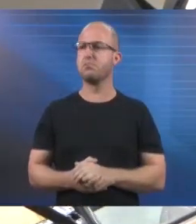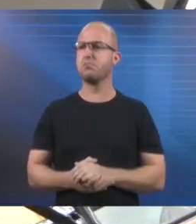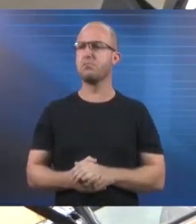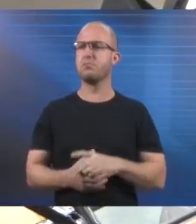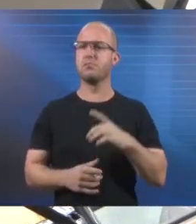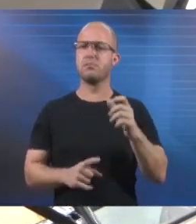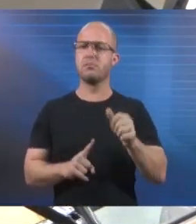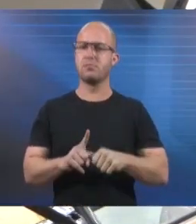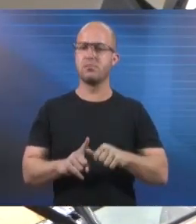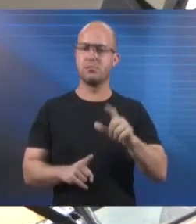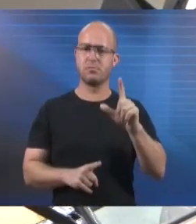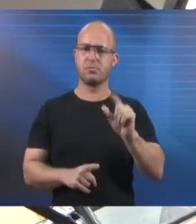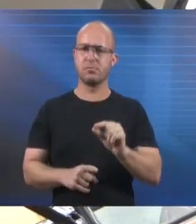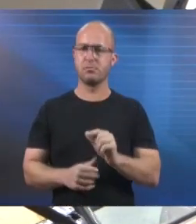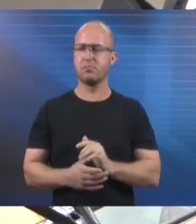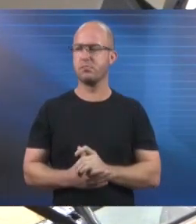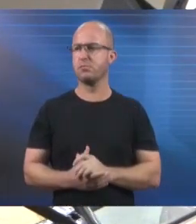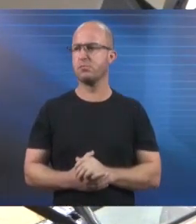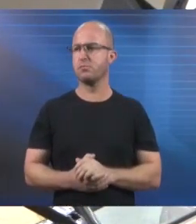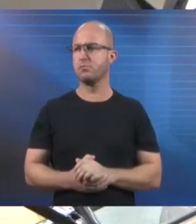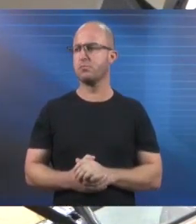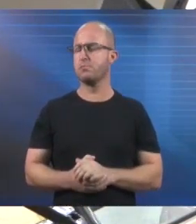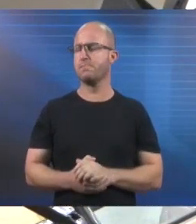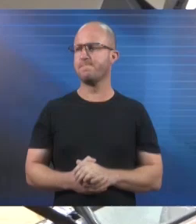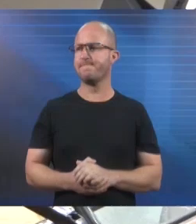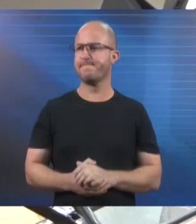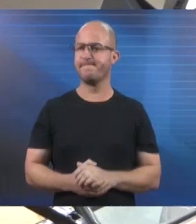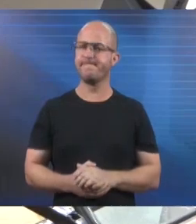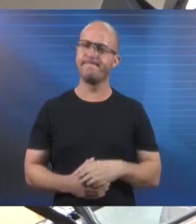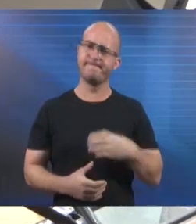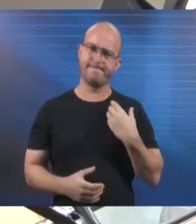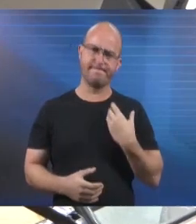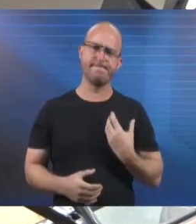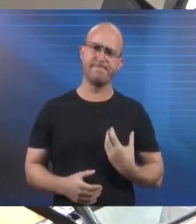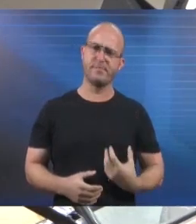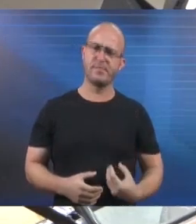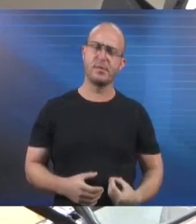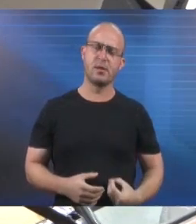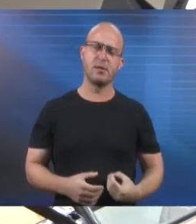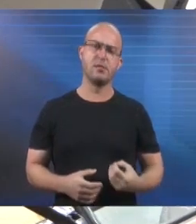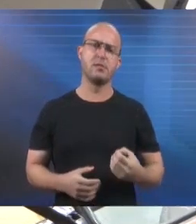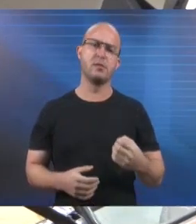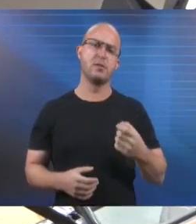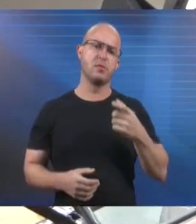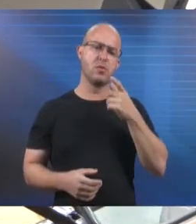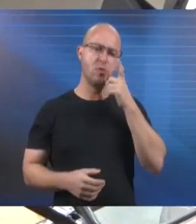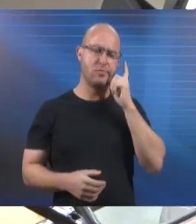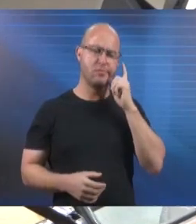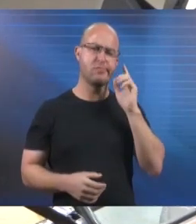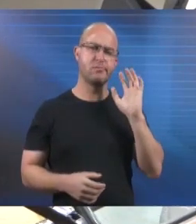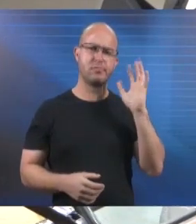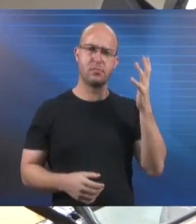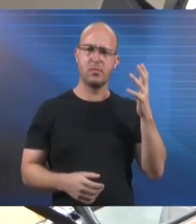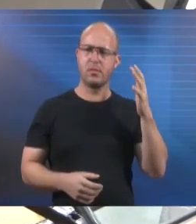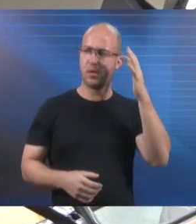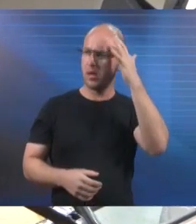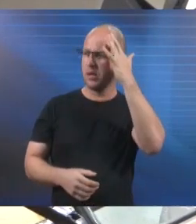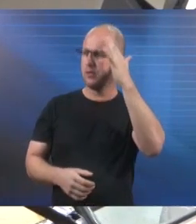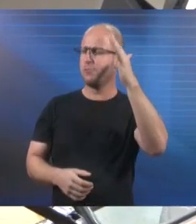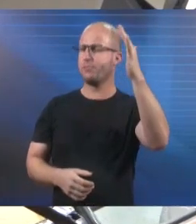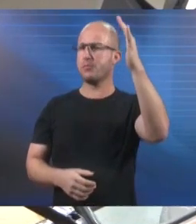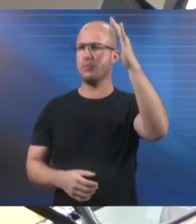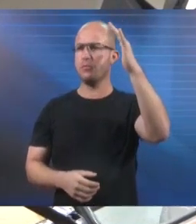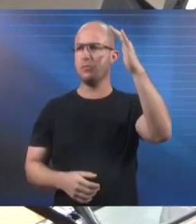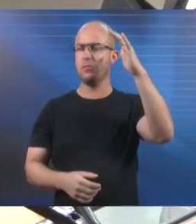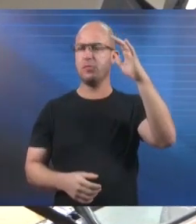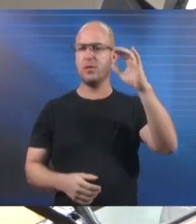menos de um mês então ela eu acho também lamentável o que aconteceu ontem eu fico imaginando o